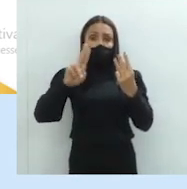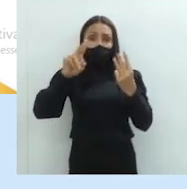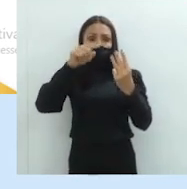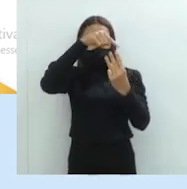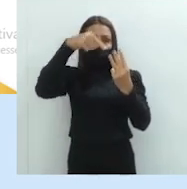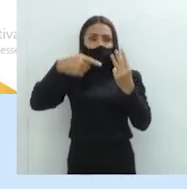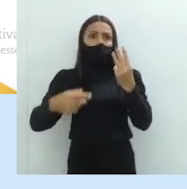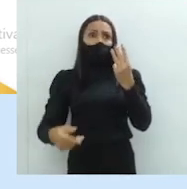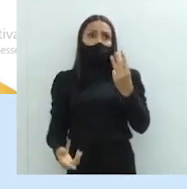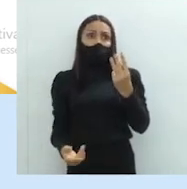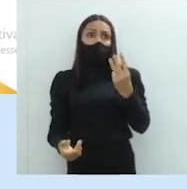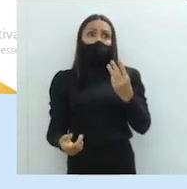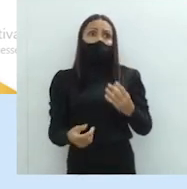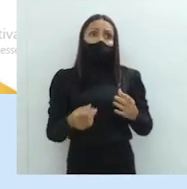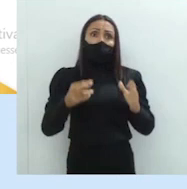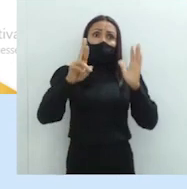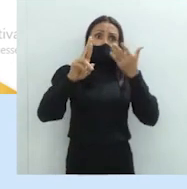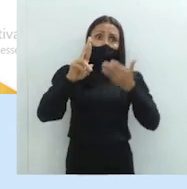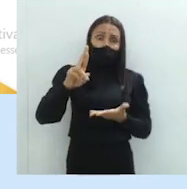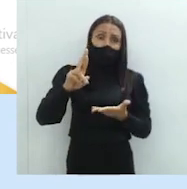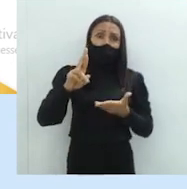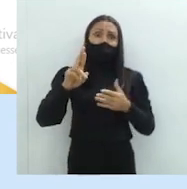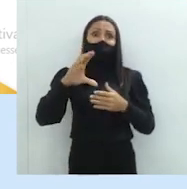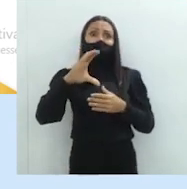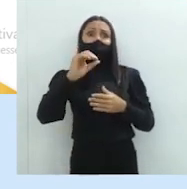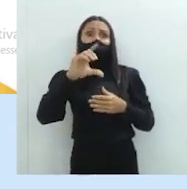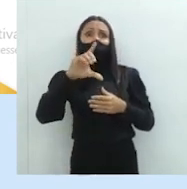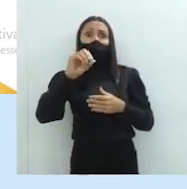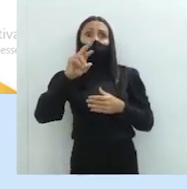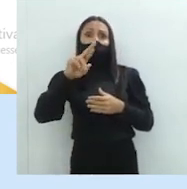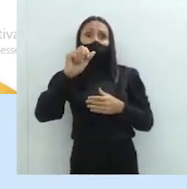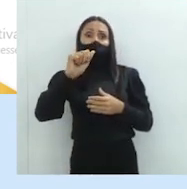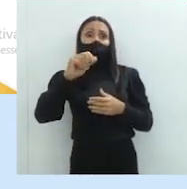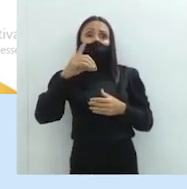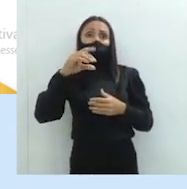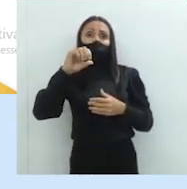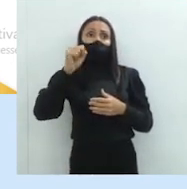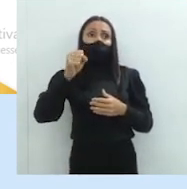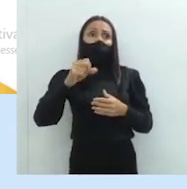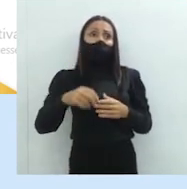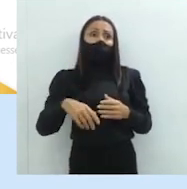pelos colorados, assinaram em 1º de maio de